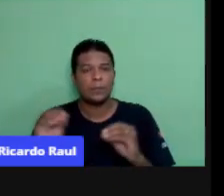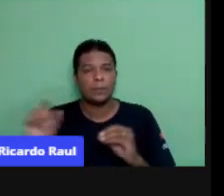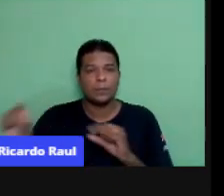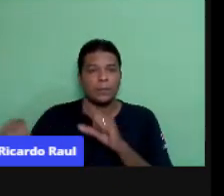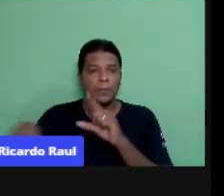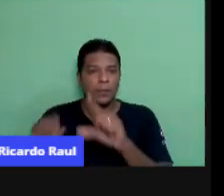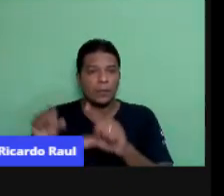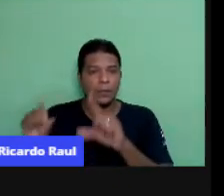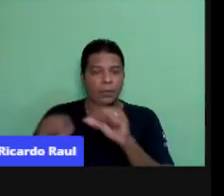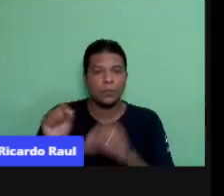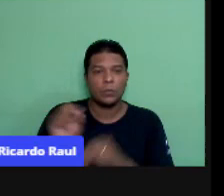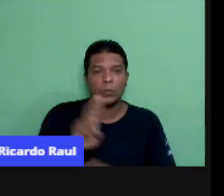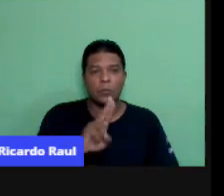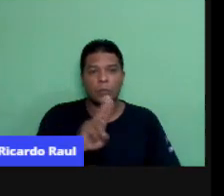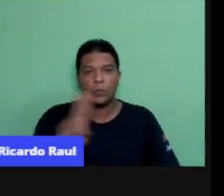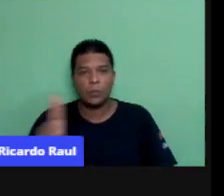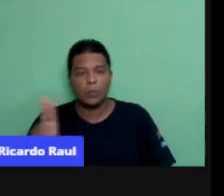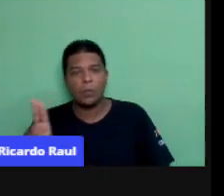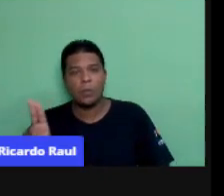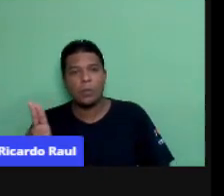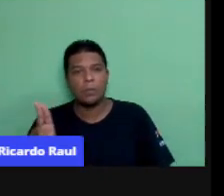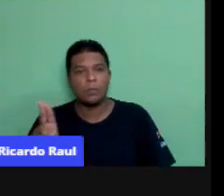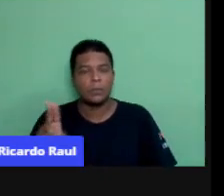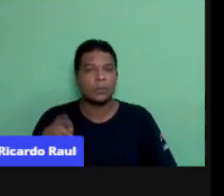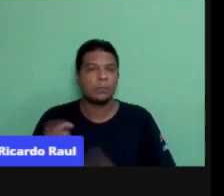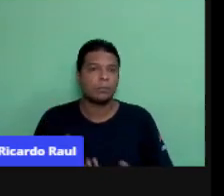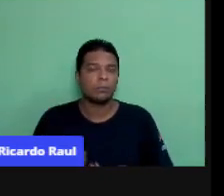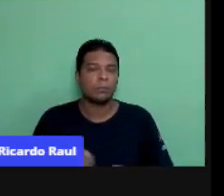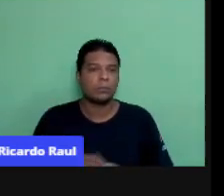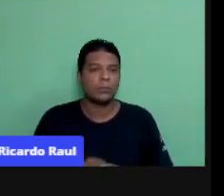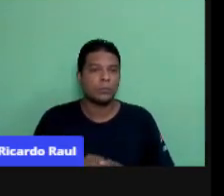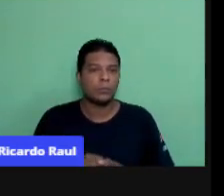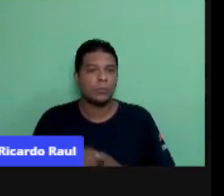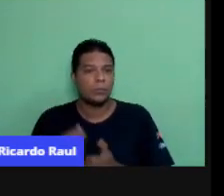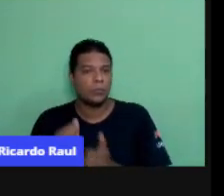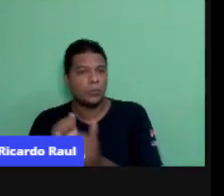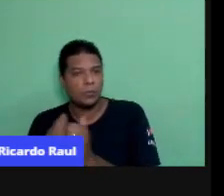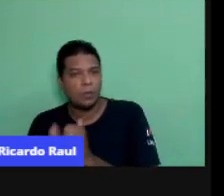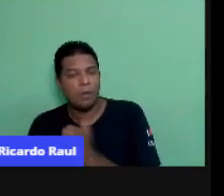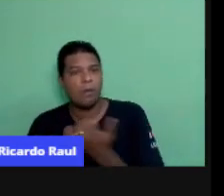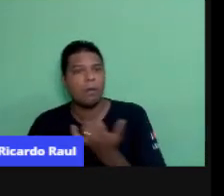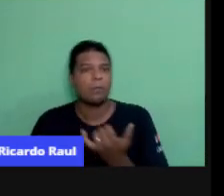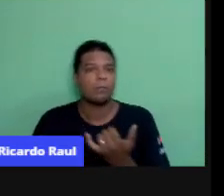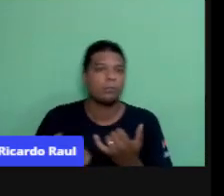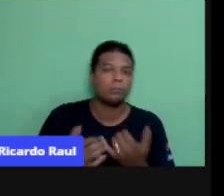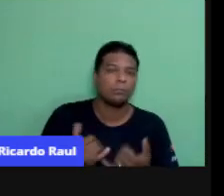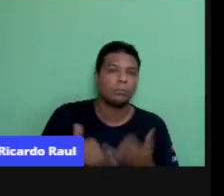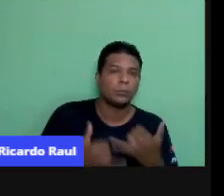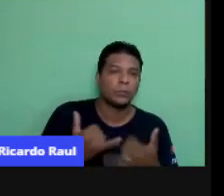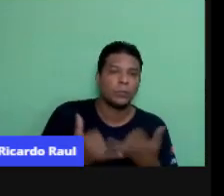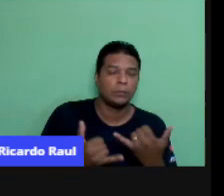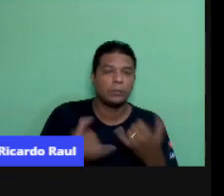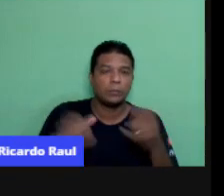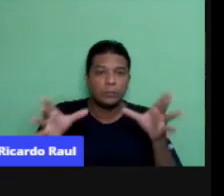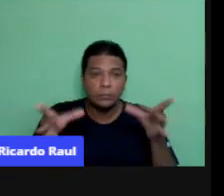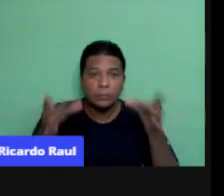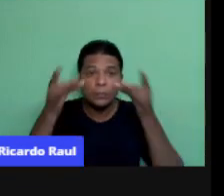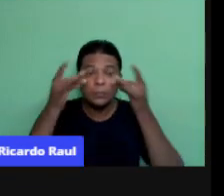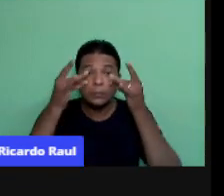nome dela, fazer um circuitinho de letras, jogos simbólicos, um jogo de